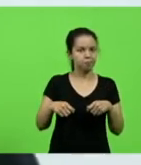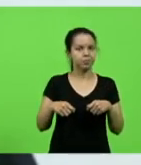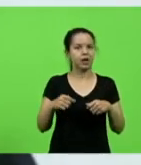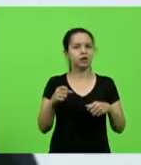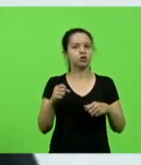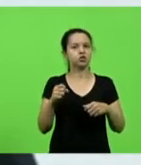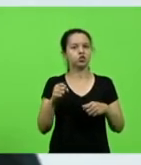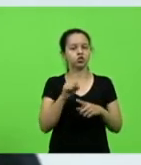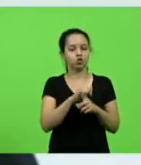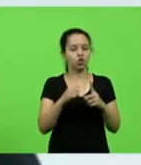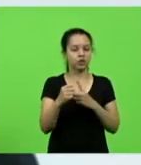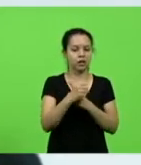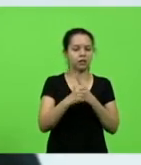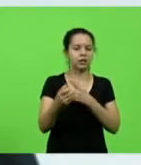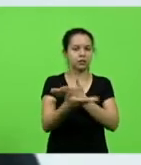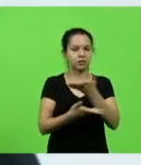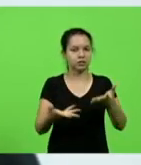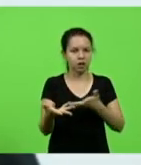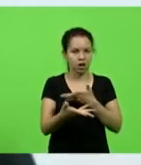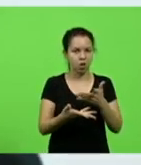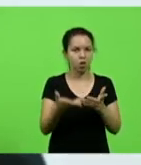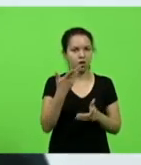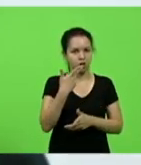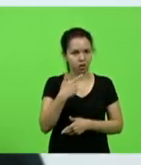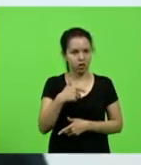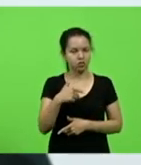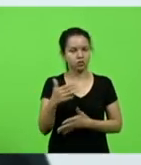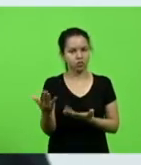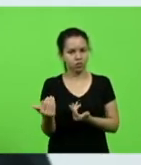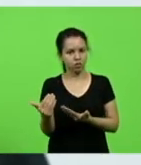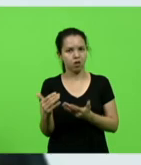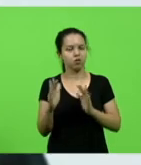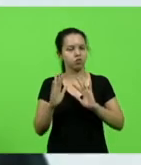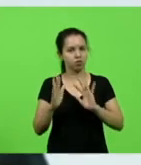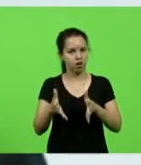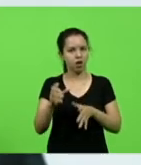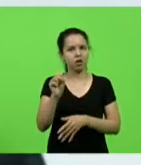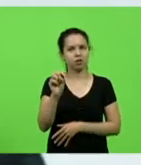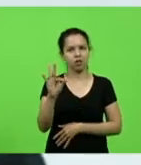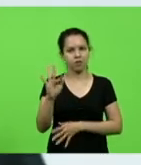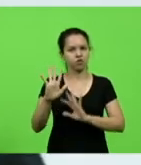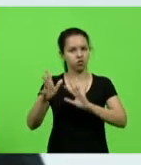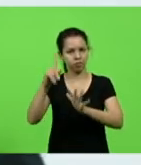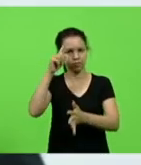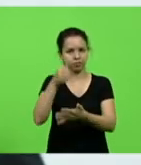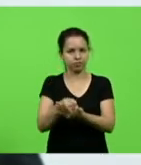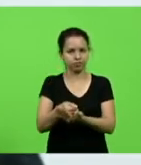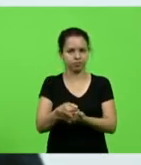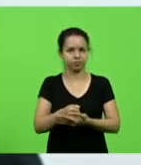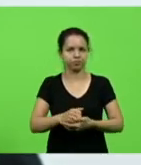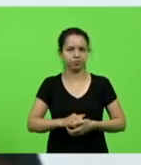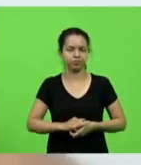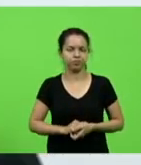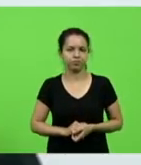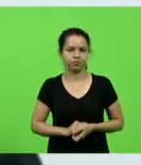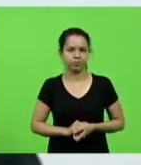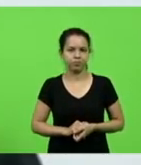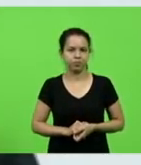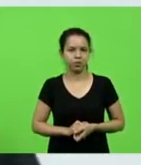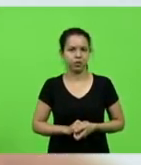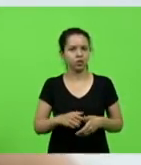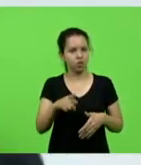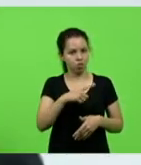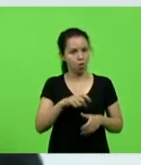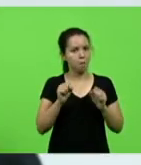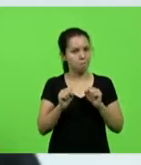das crianças e adolescentes, é algo superado pela decisão do Supremo Tribunal Federal. Então, poderemos